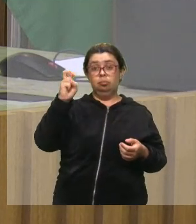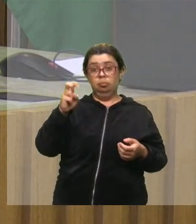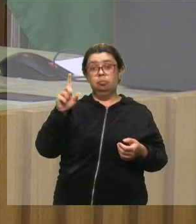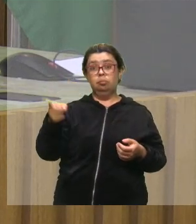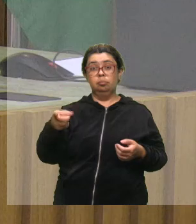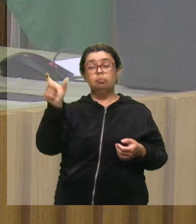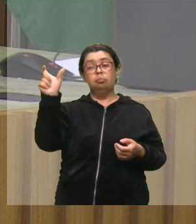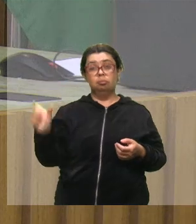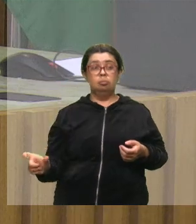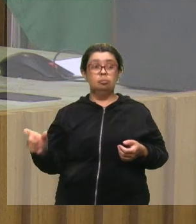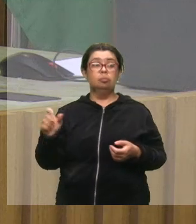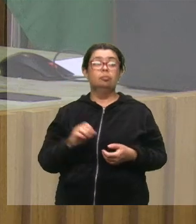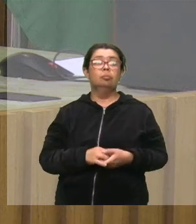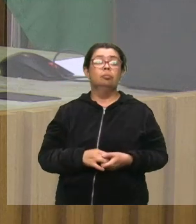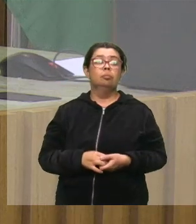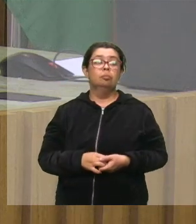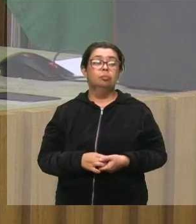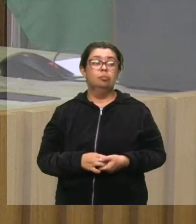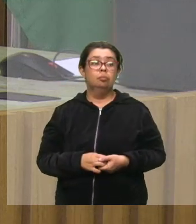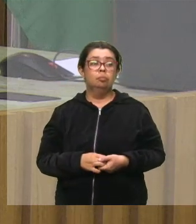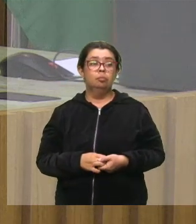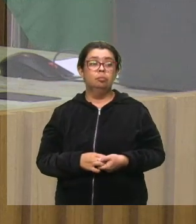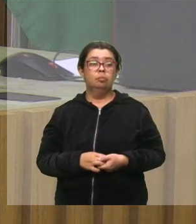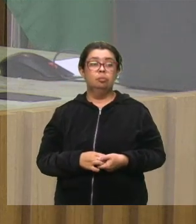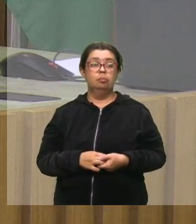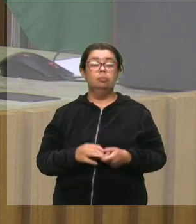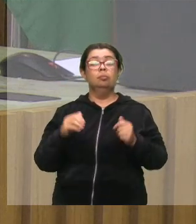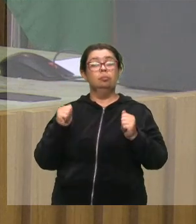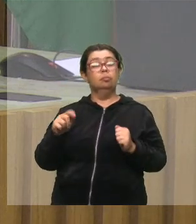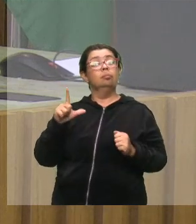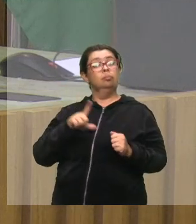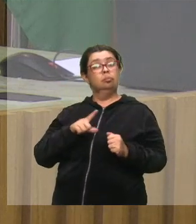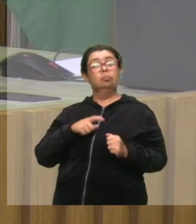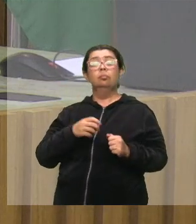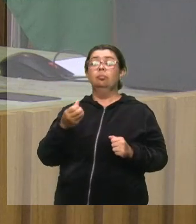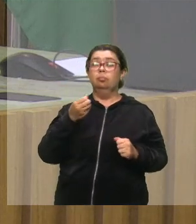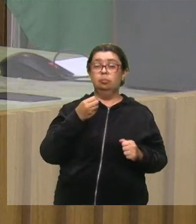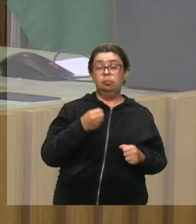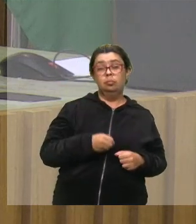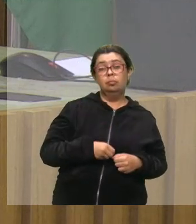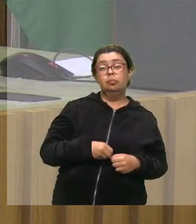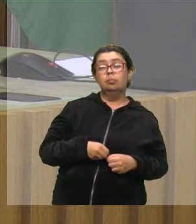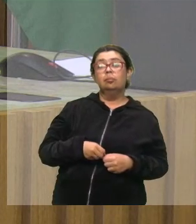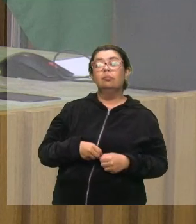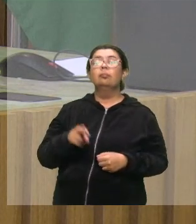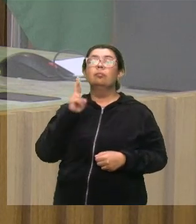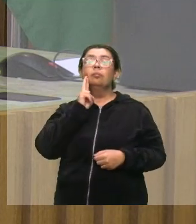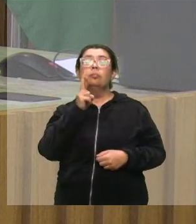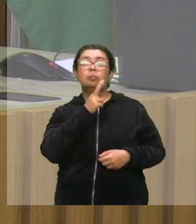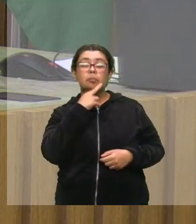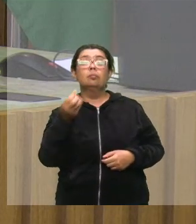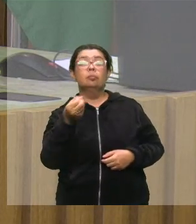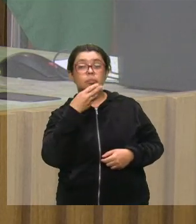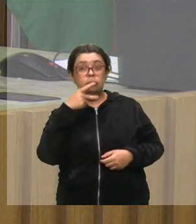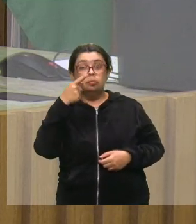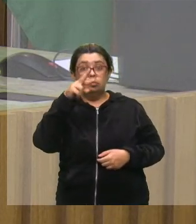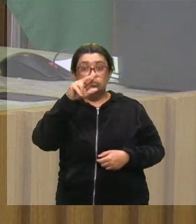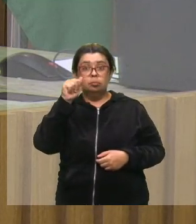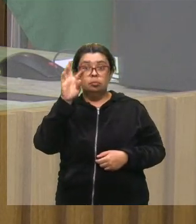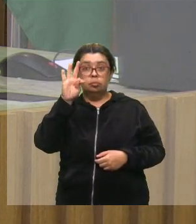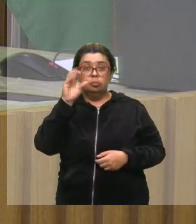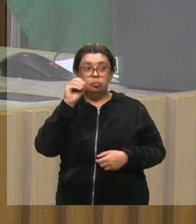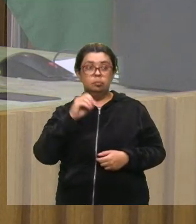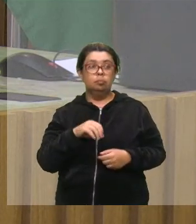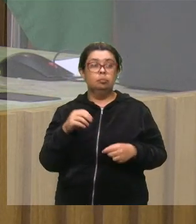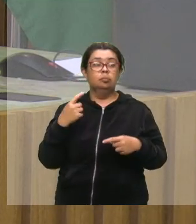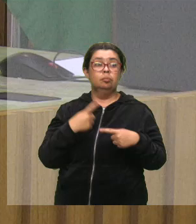Assis. Poderia trazer um bom prato para a cidade também, entrar no acordo com o governo estadual, porque nem todo mundo que está na rua